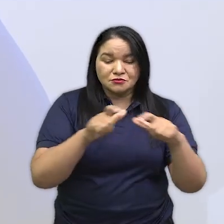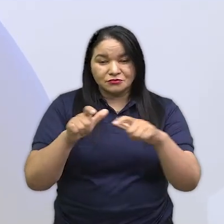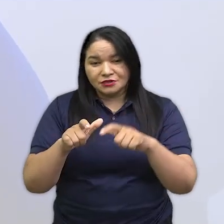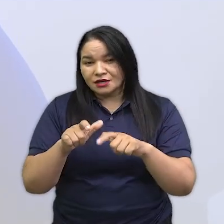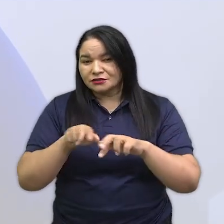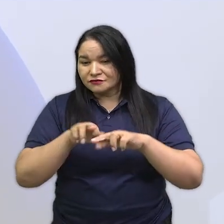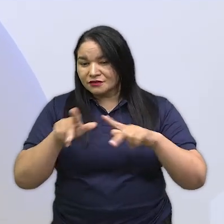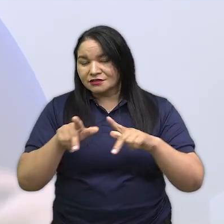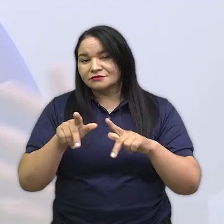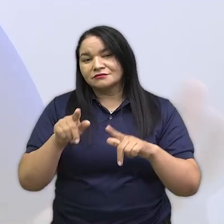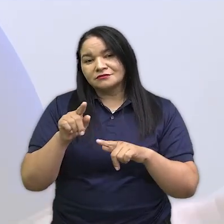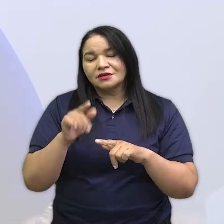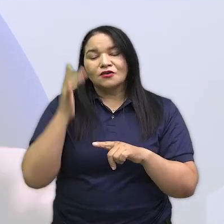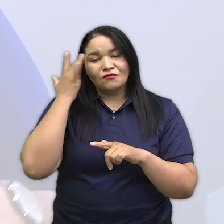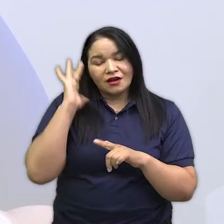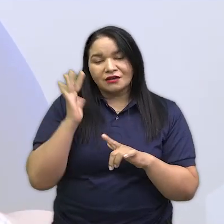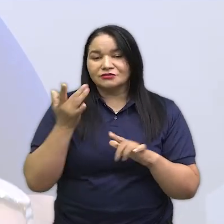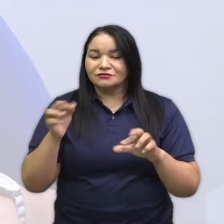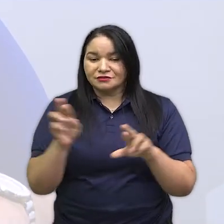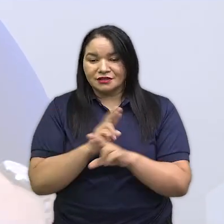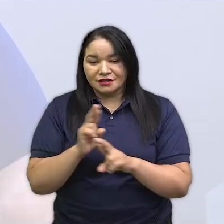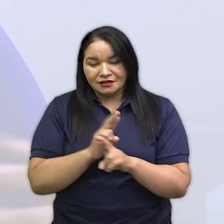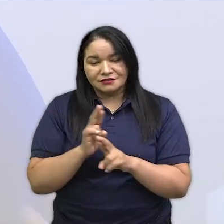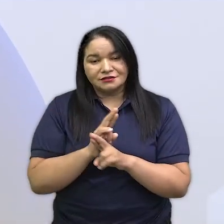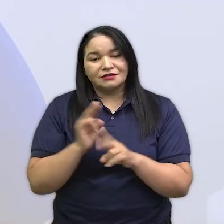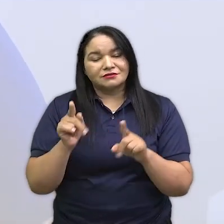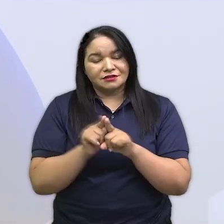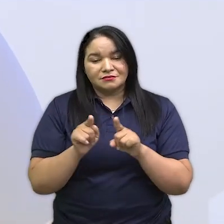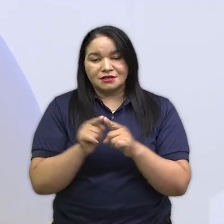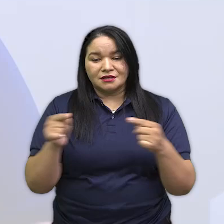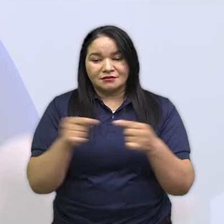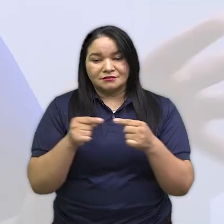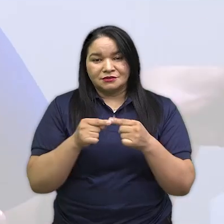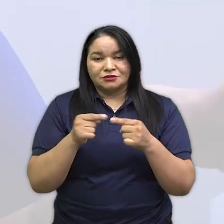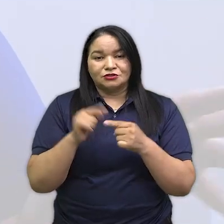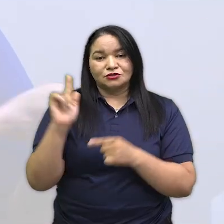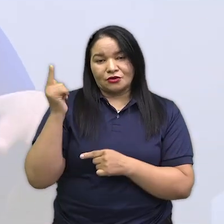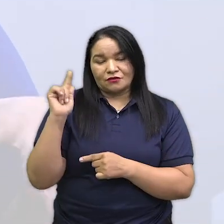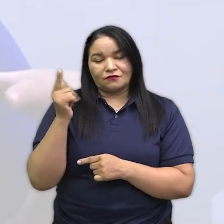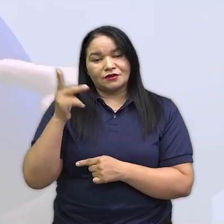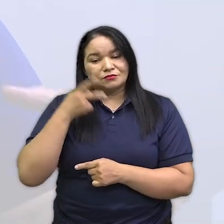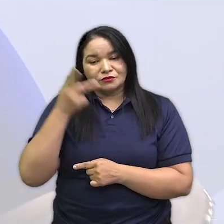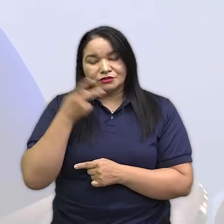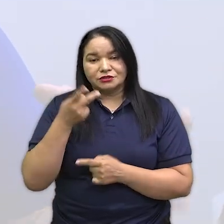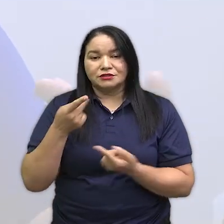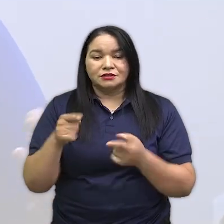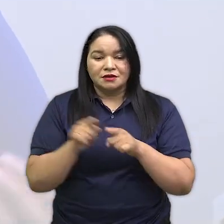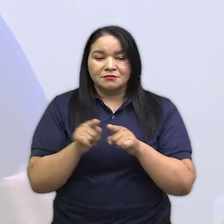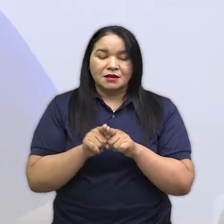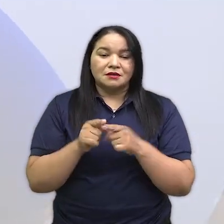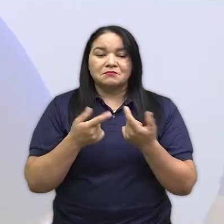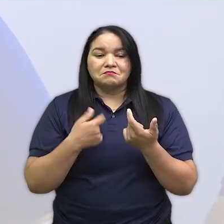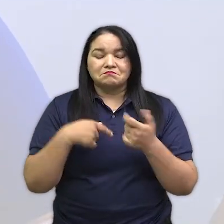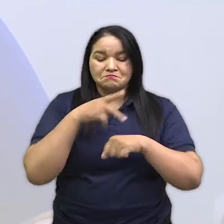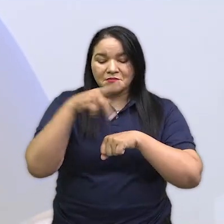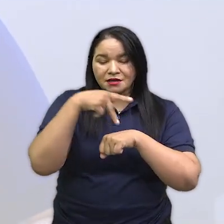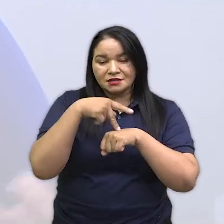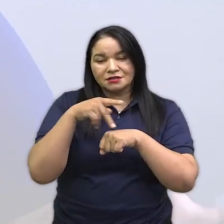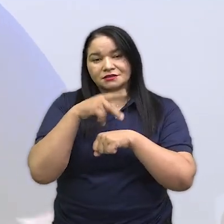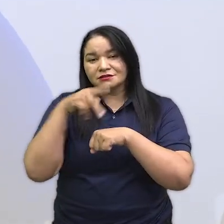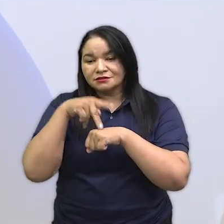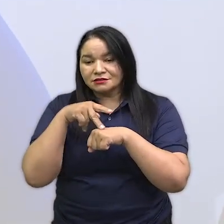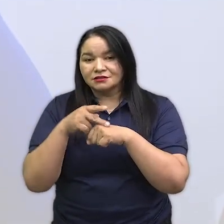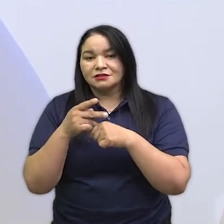alguma relação, né, com essa questão da geografia política, os desenhos ali dos países, como eles